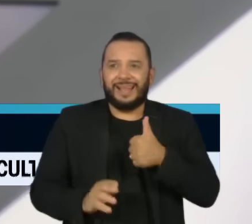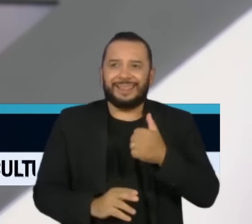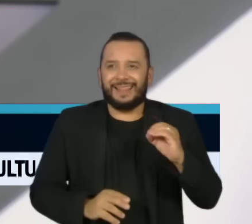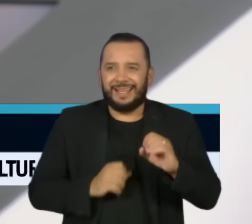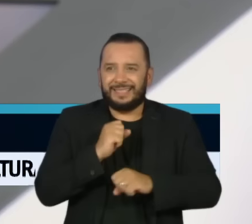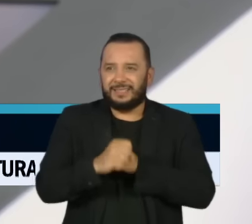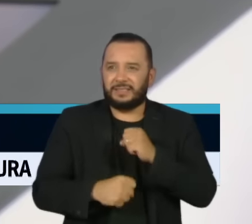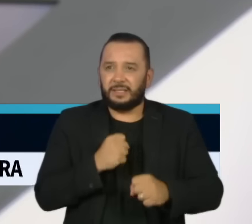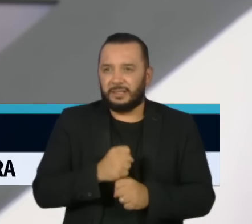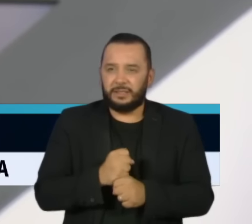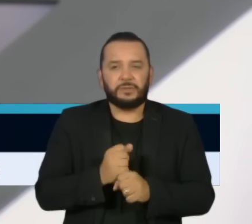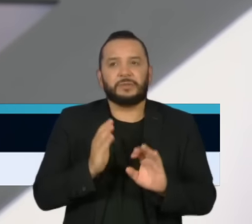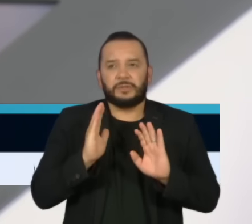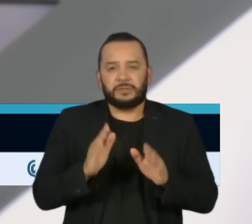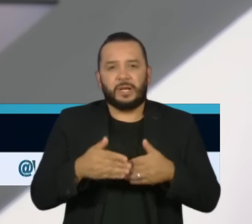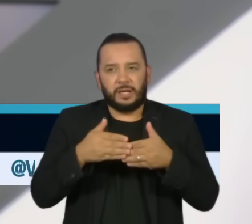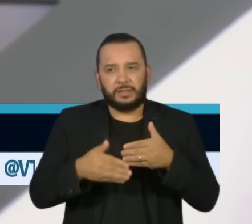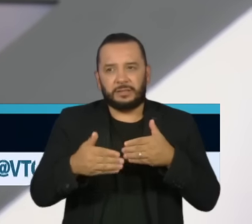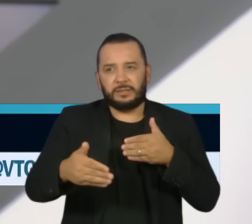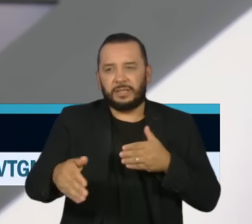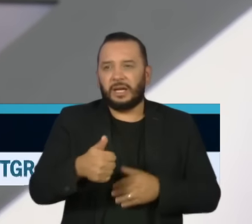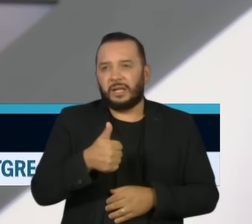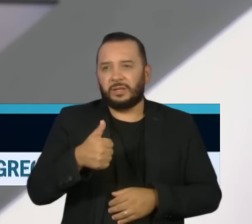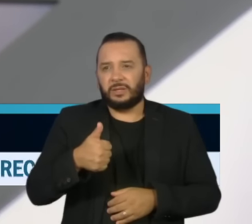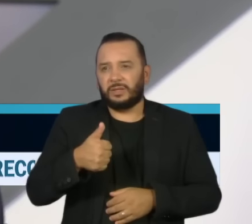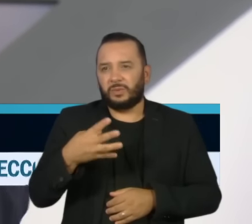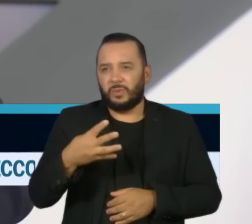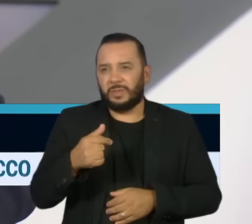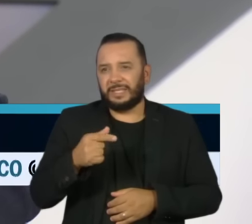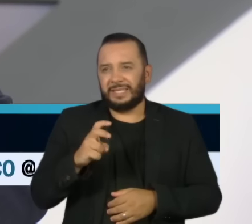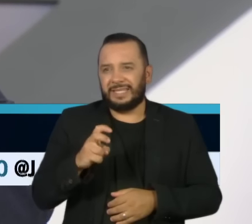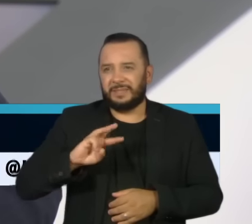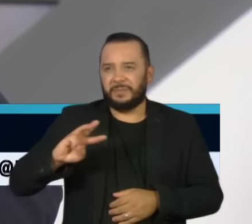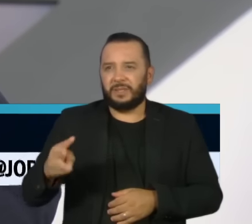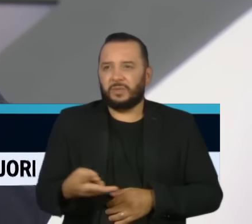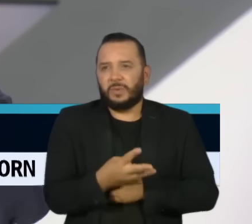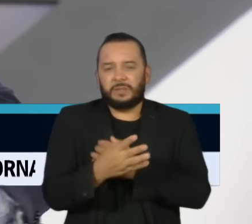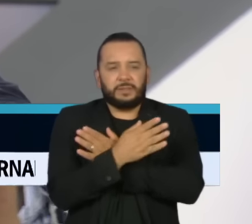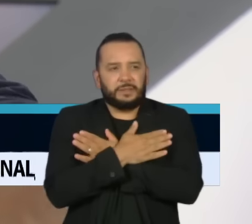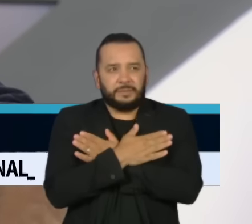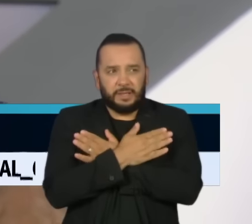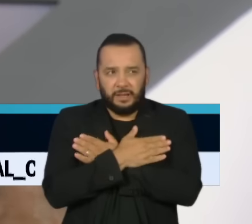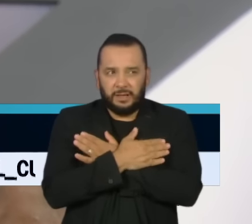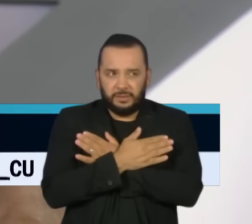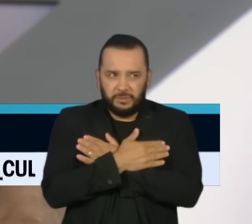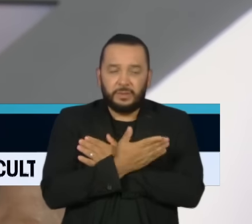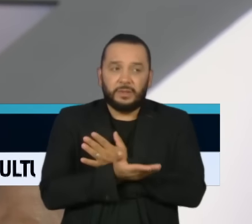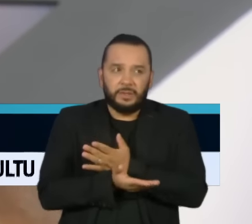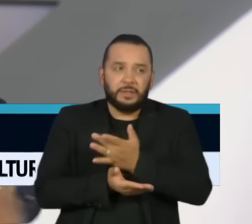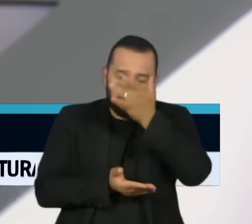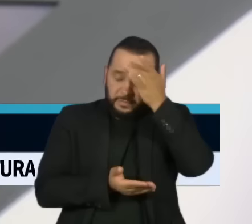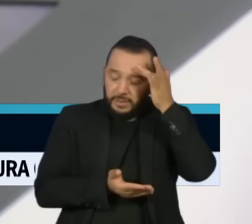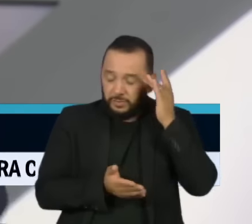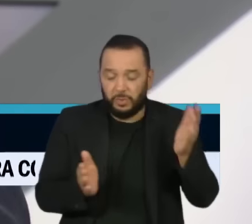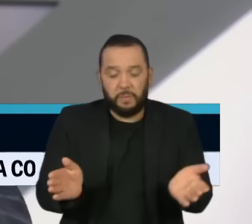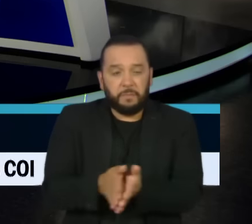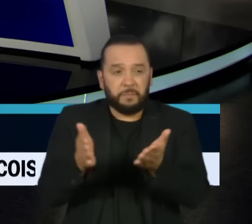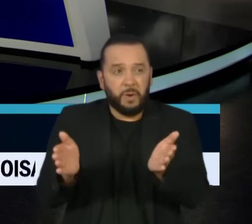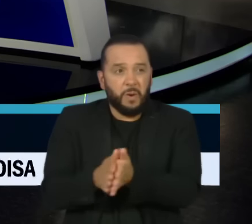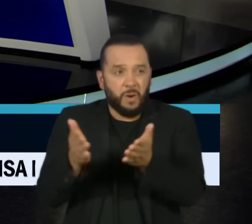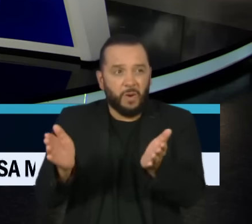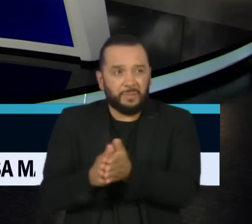milhões de desempregados. Não é? O impacto da pandemia nessa faixa de maior vulnerabilidade fez um